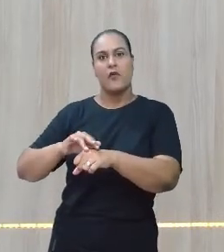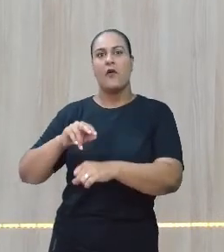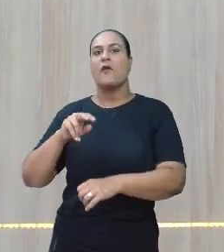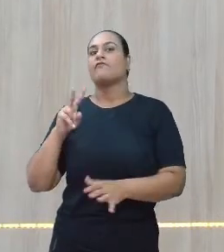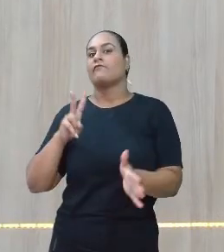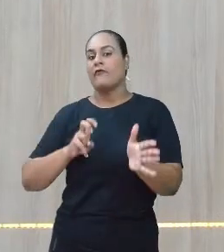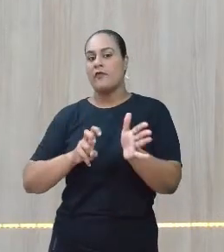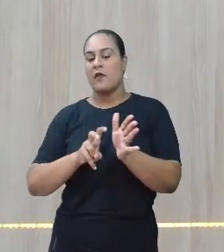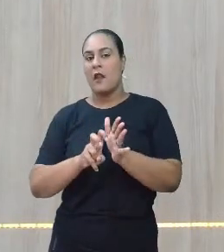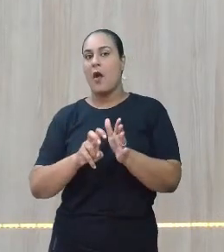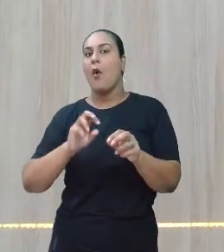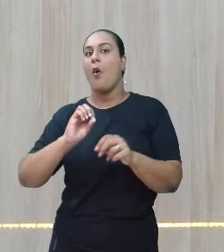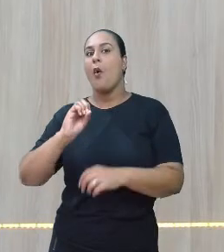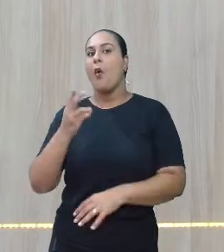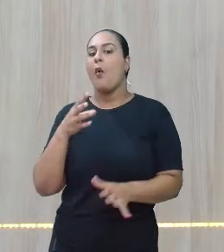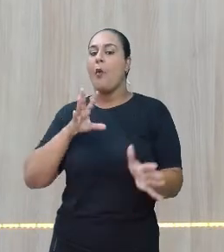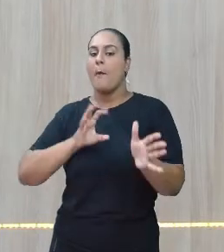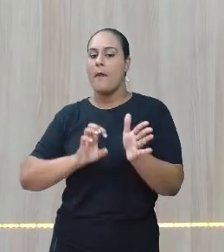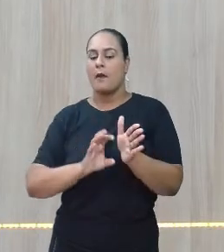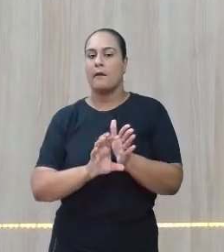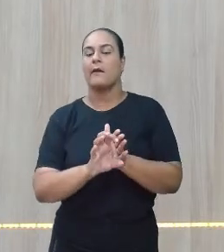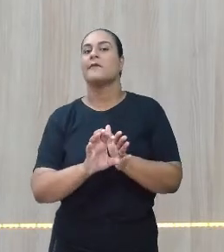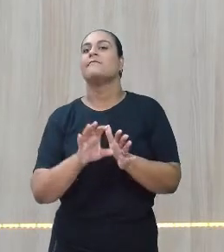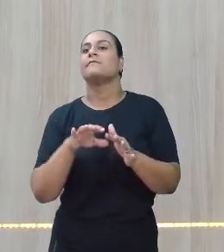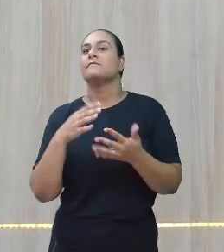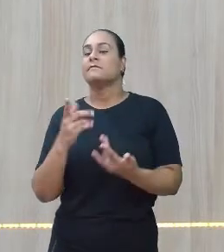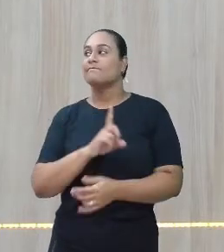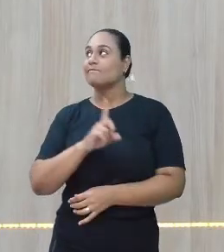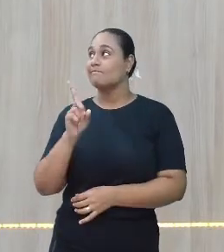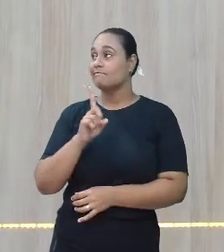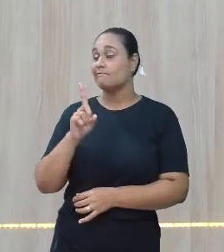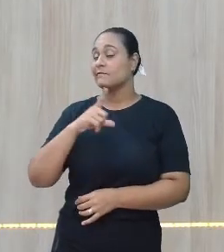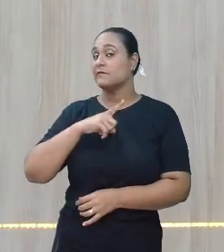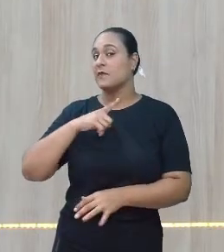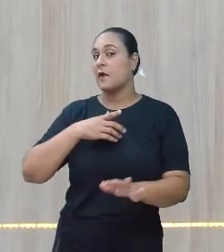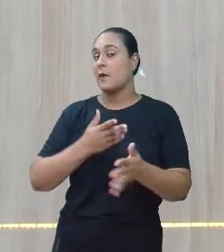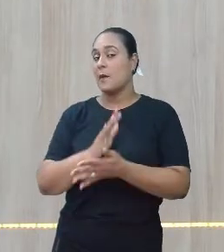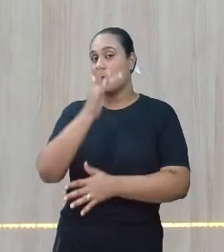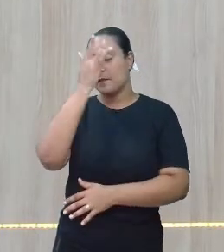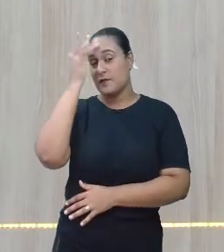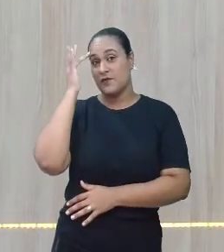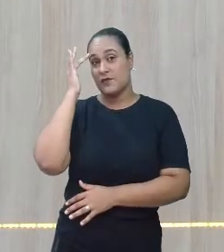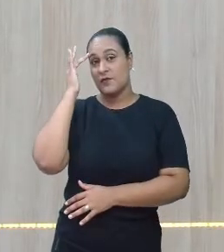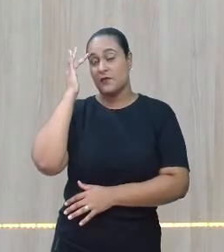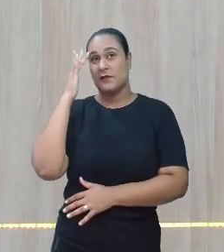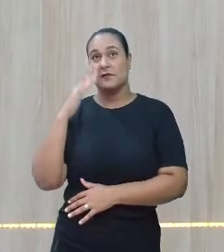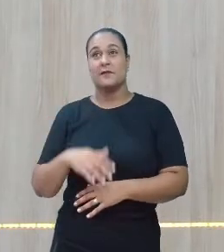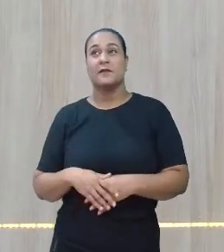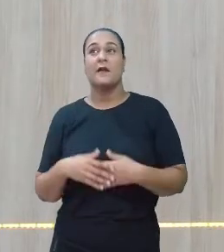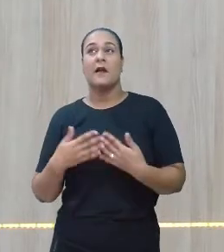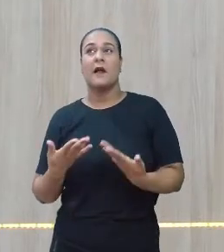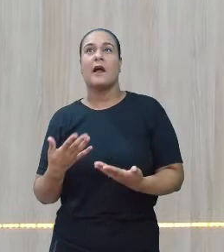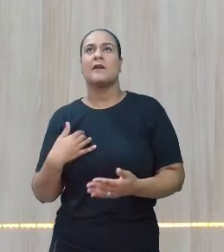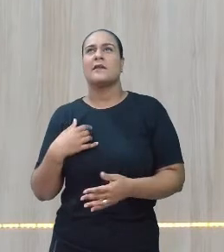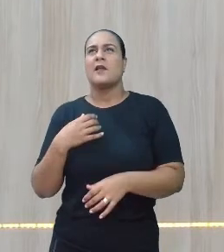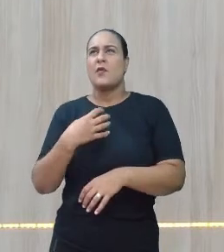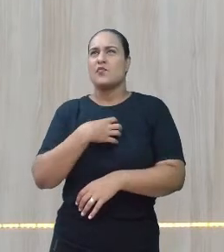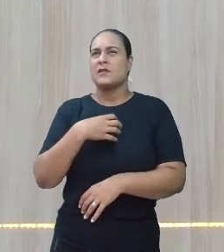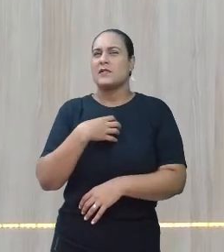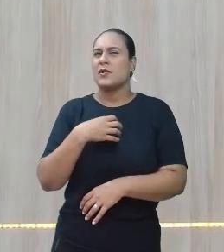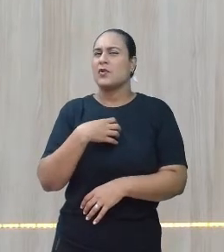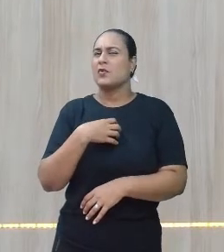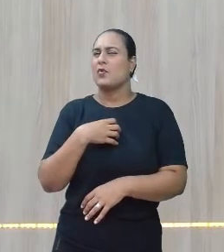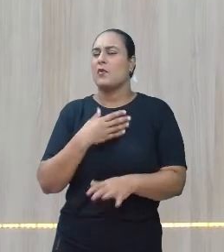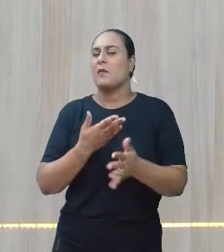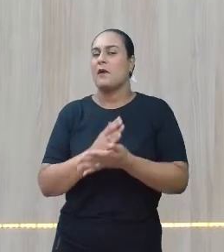ou bacteriana, e que aí na meningite existe até, né, algumas pessoas que dizem, está com alguns sintomas, vê se